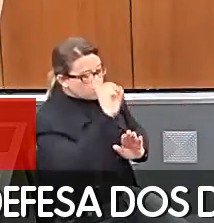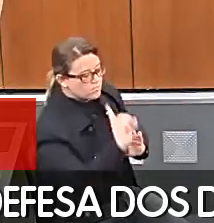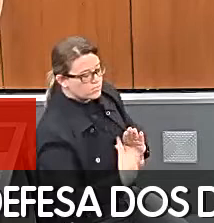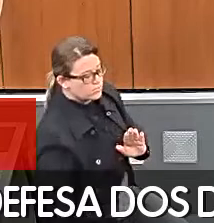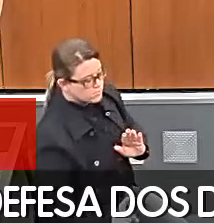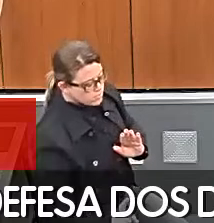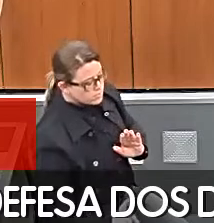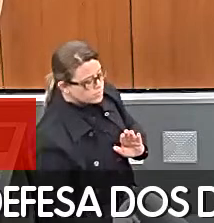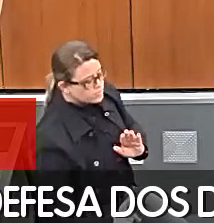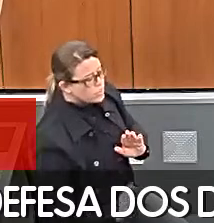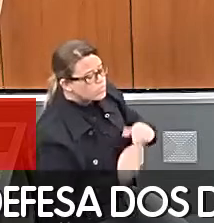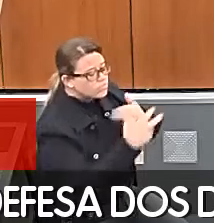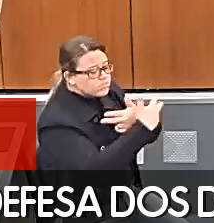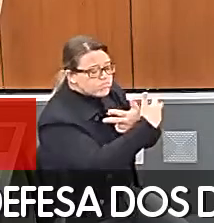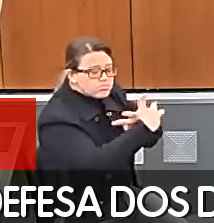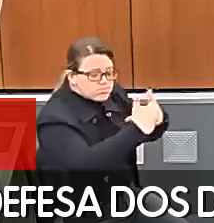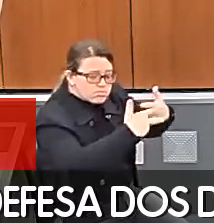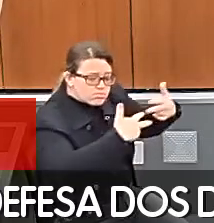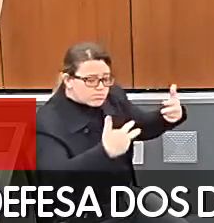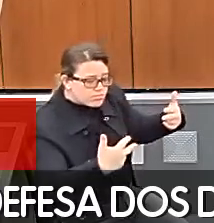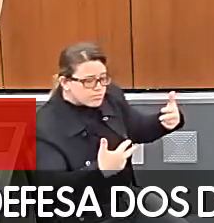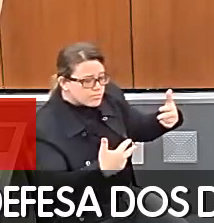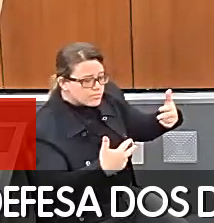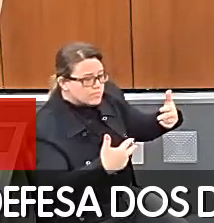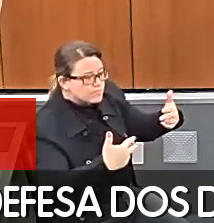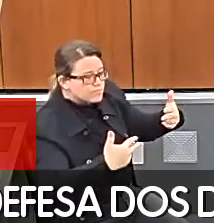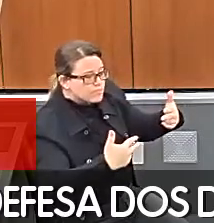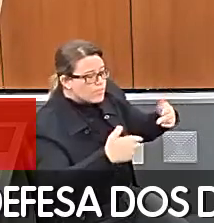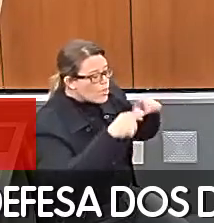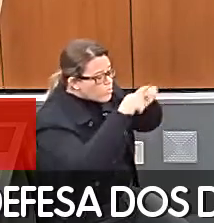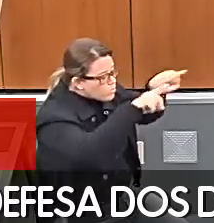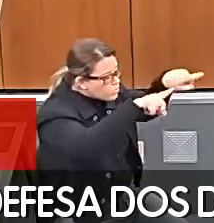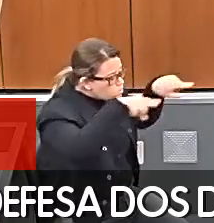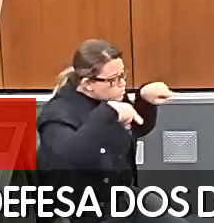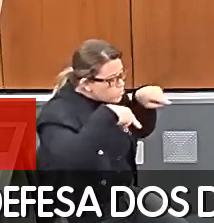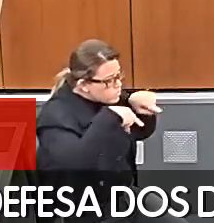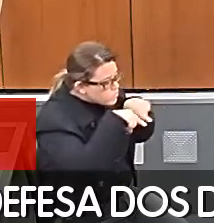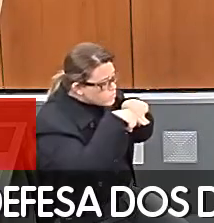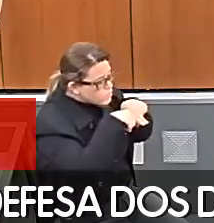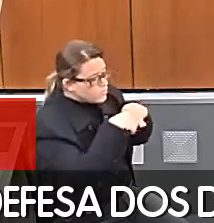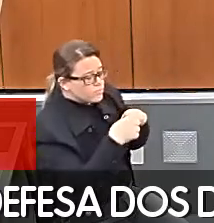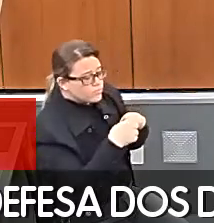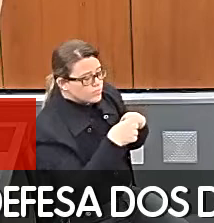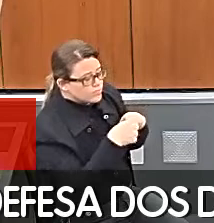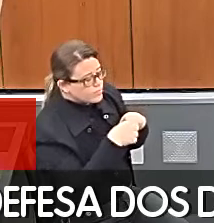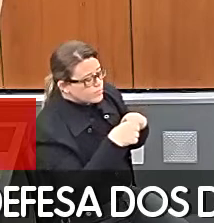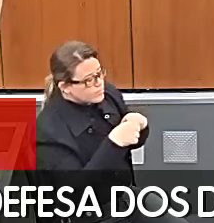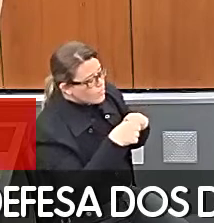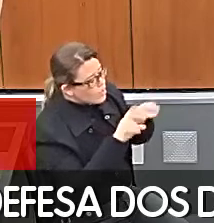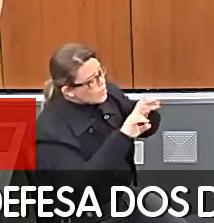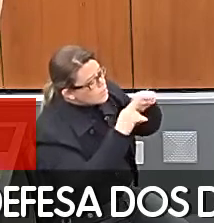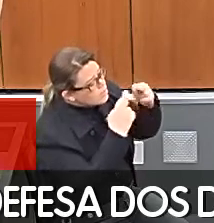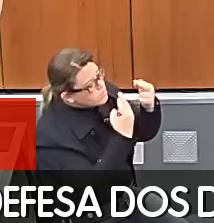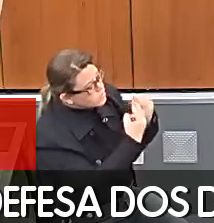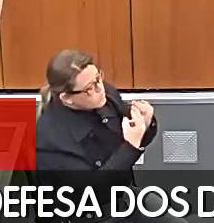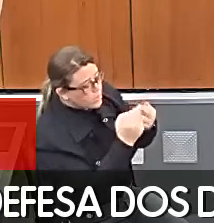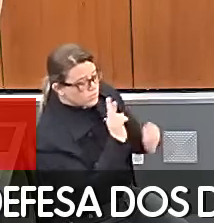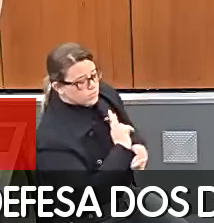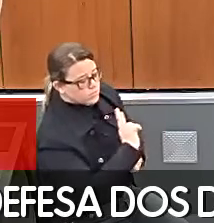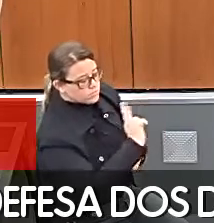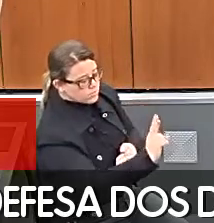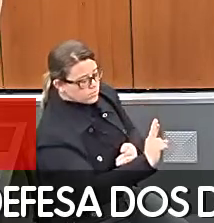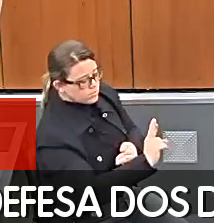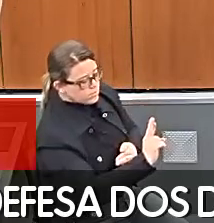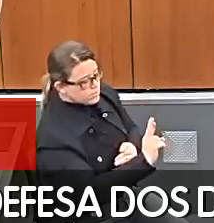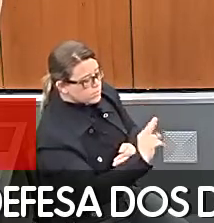com as pessoas com deficiência. E nós temos uma comissão aqui, uma comissão que tem representado